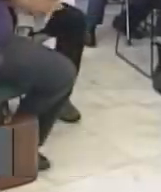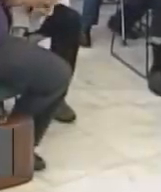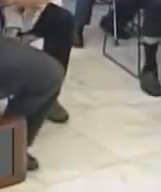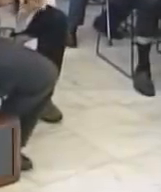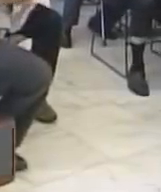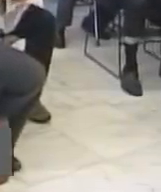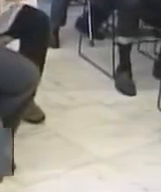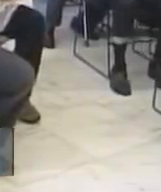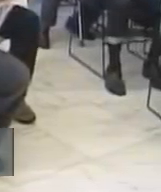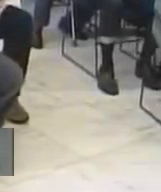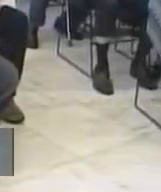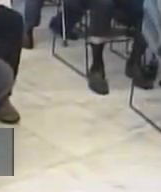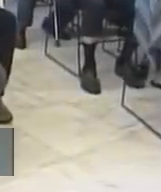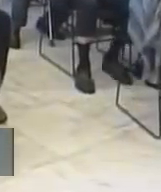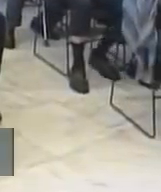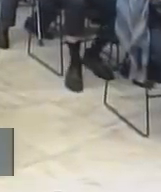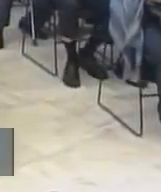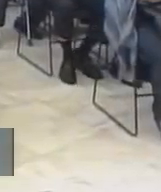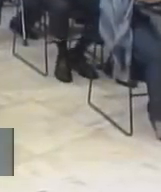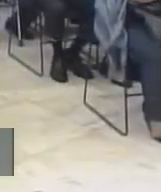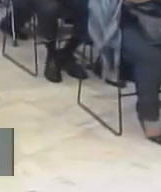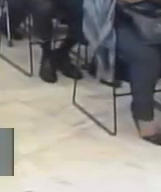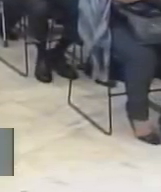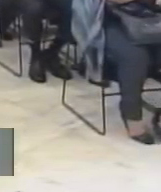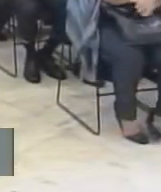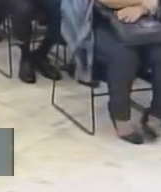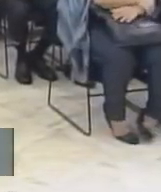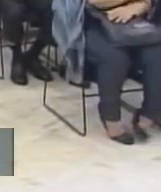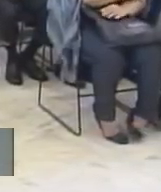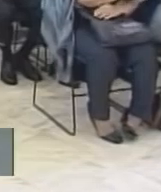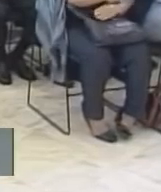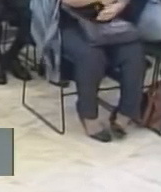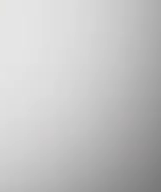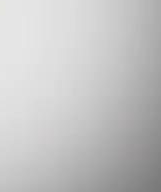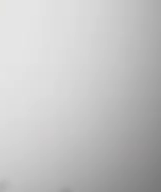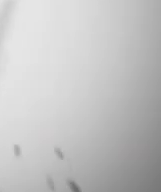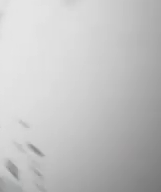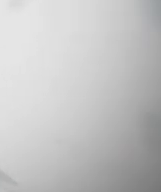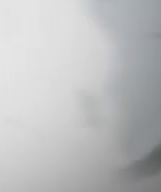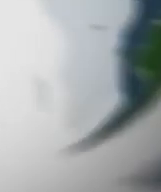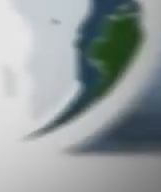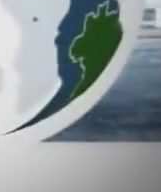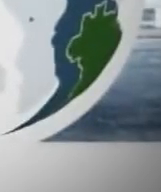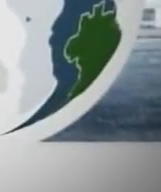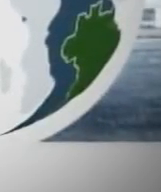Música.